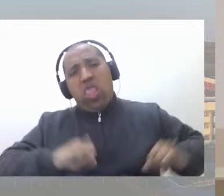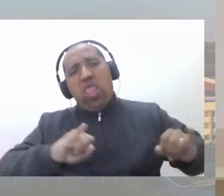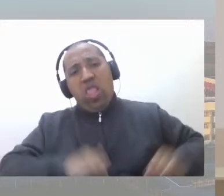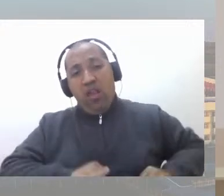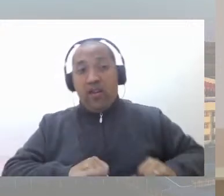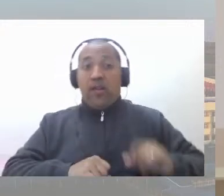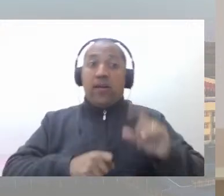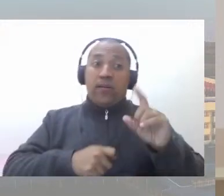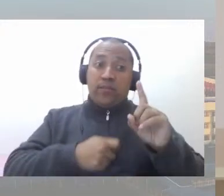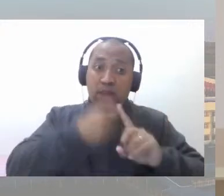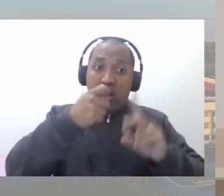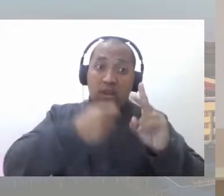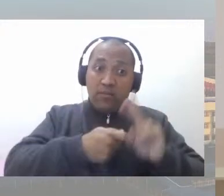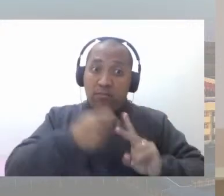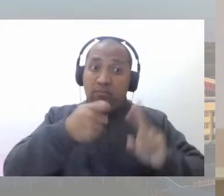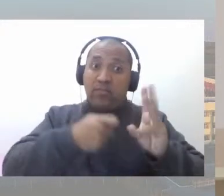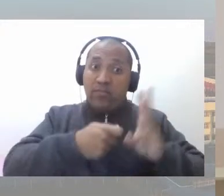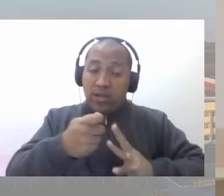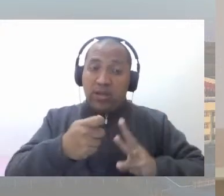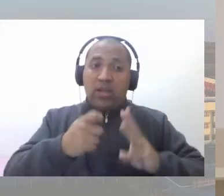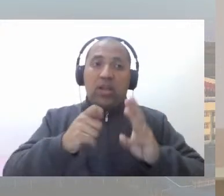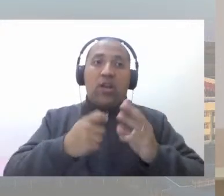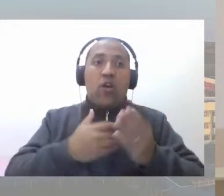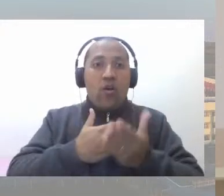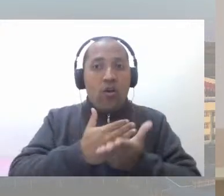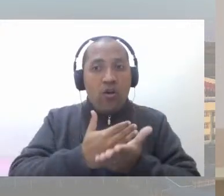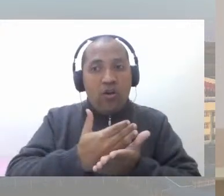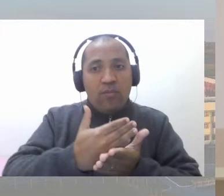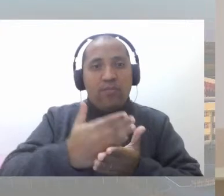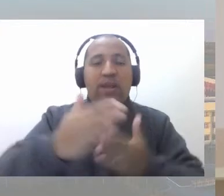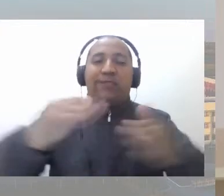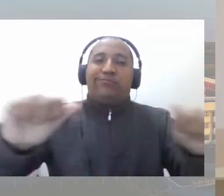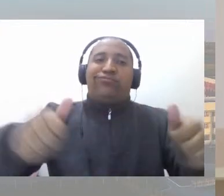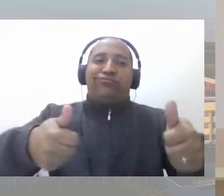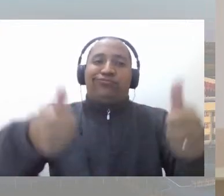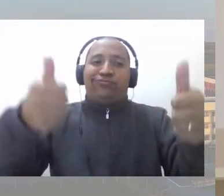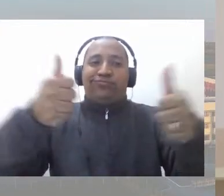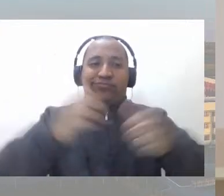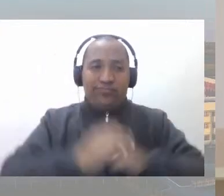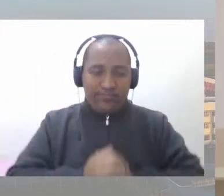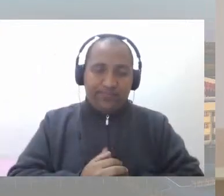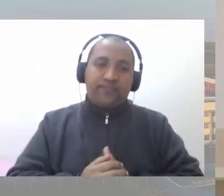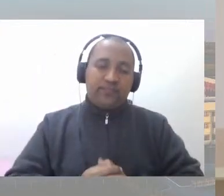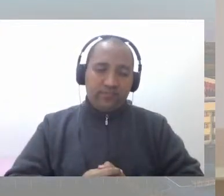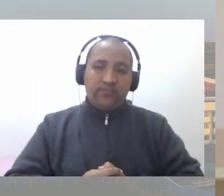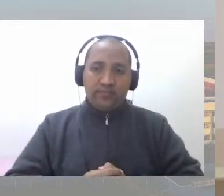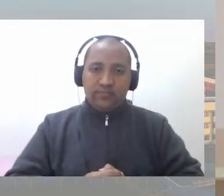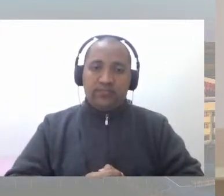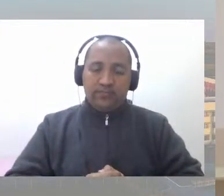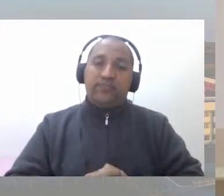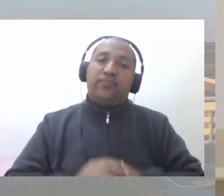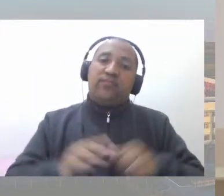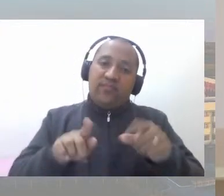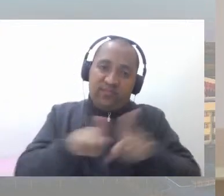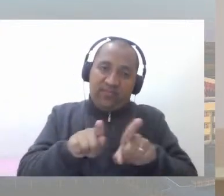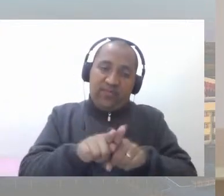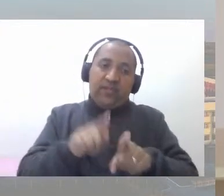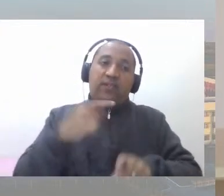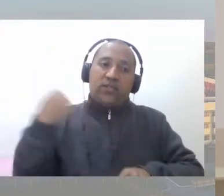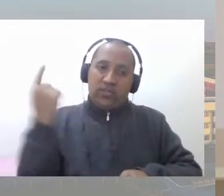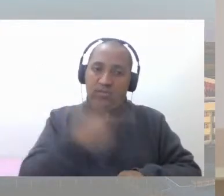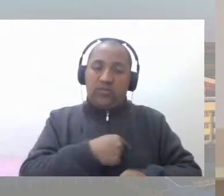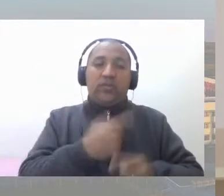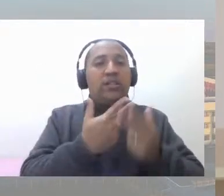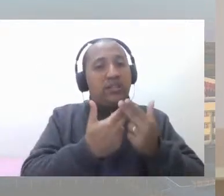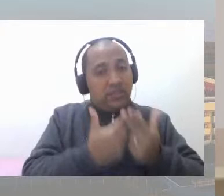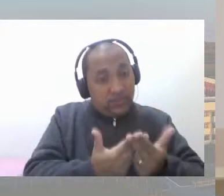gente está conseguindo começar esse resgate. Tá? Então, a mesma paciência que a gente